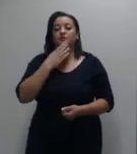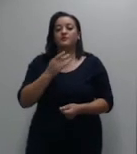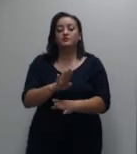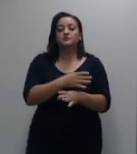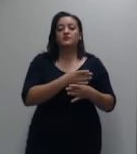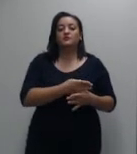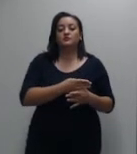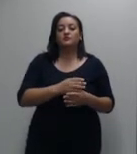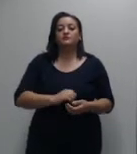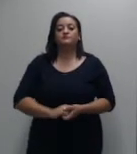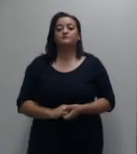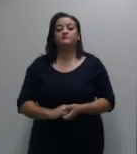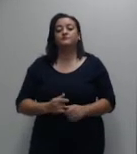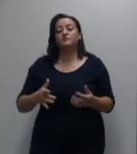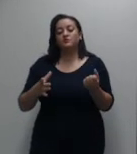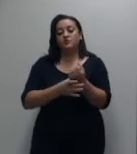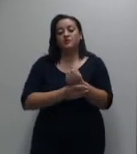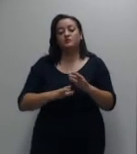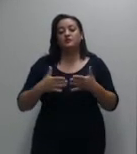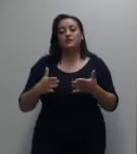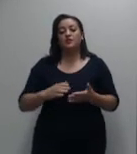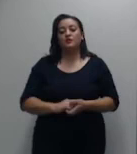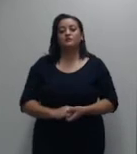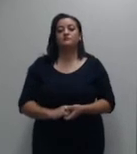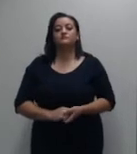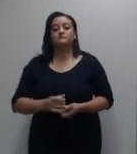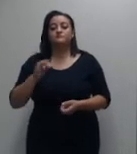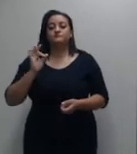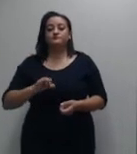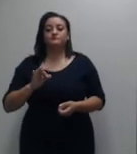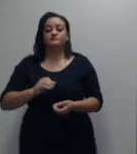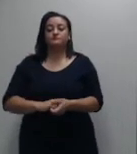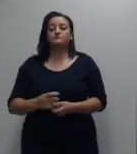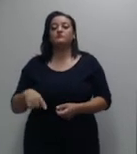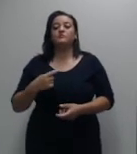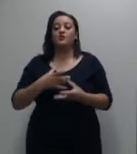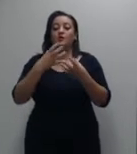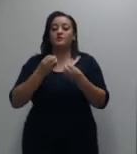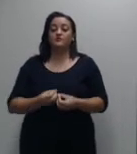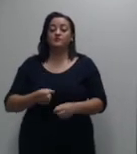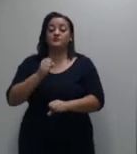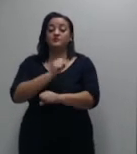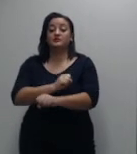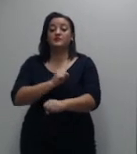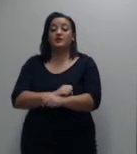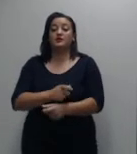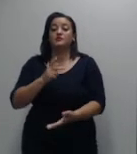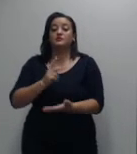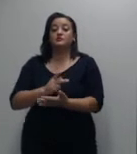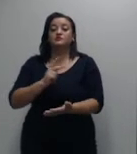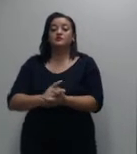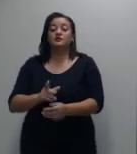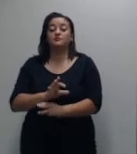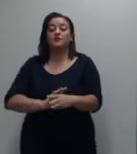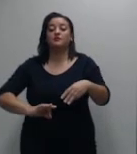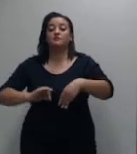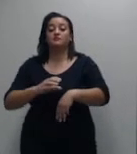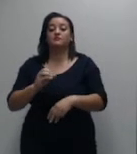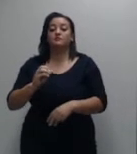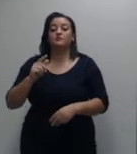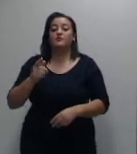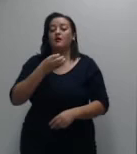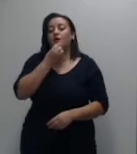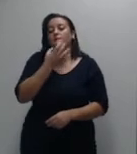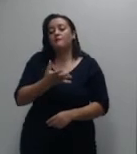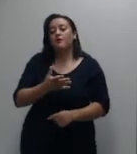que assegura não é isso aí é evidentemente nós vamos aguarda sempre no início ao dia é muito bom